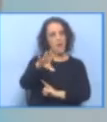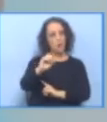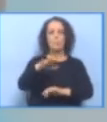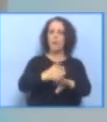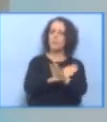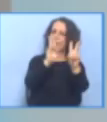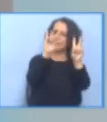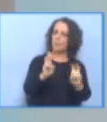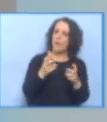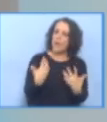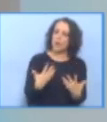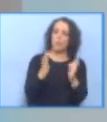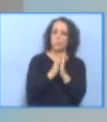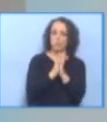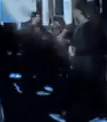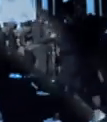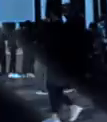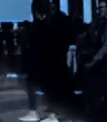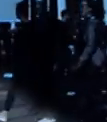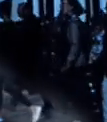os temas da atualidade religiosa.